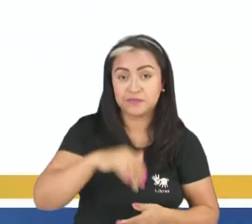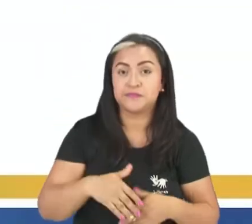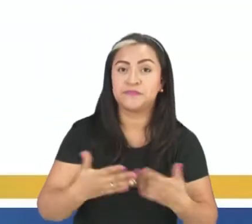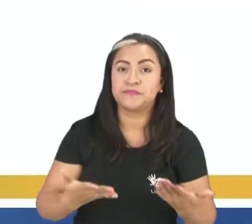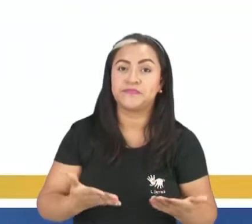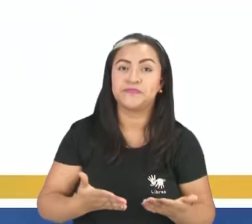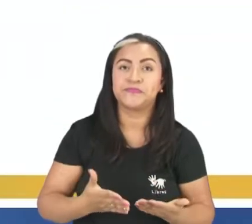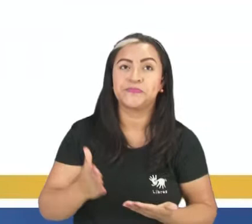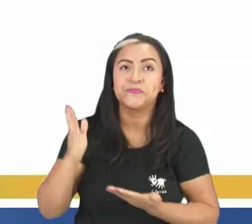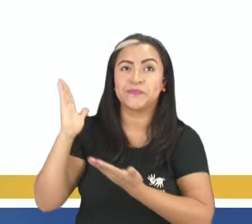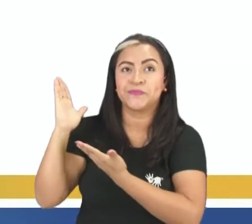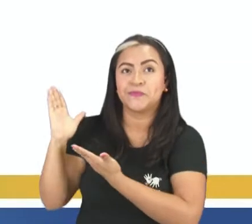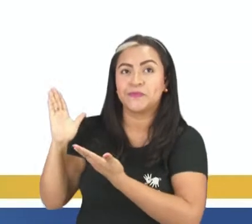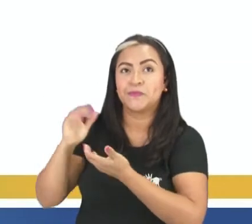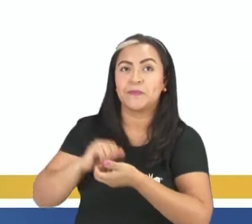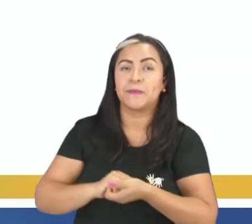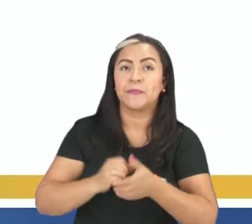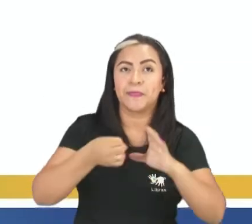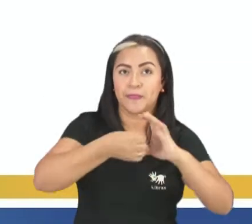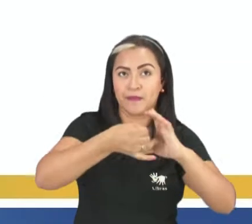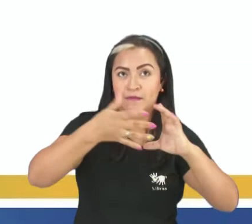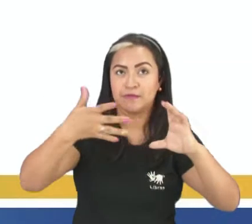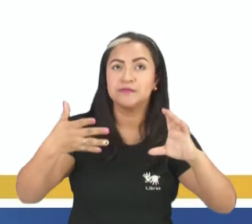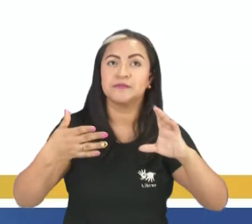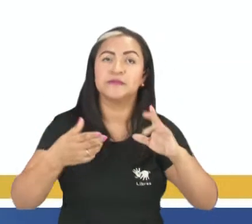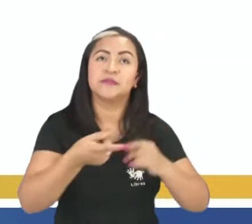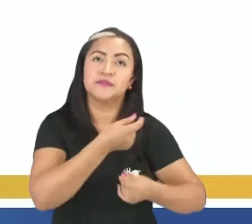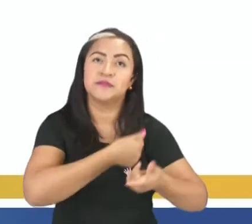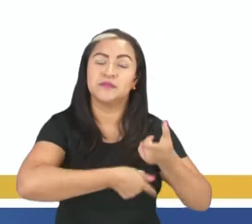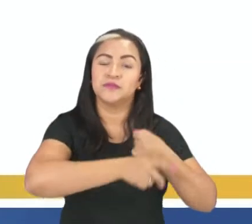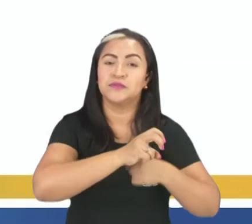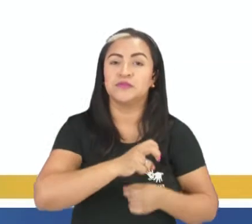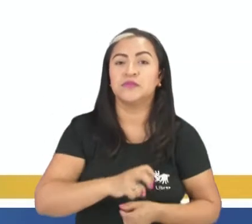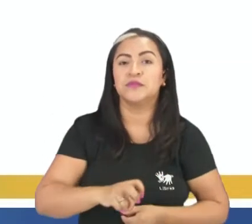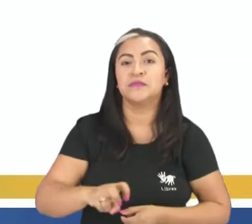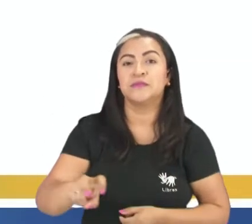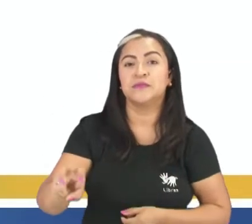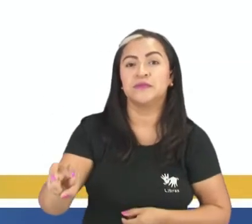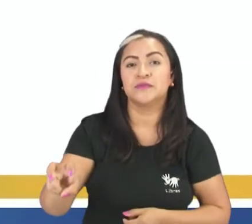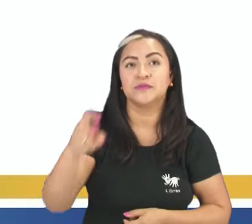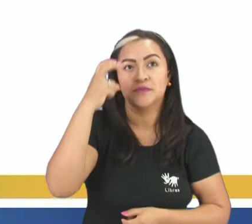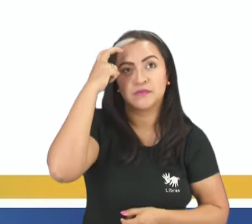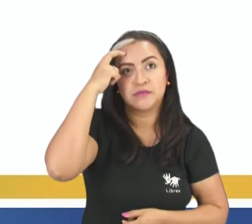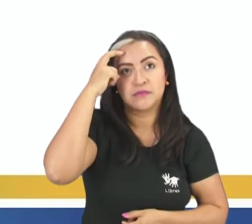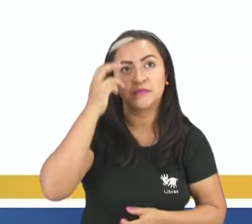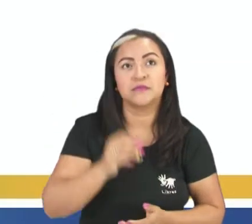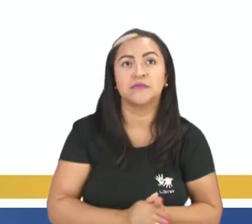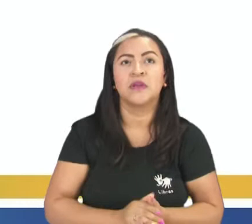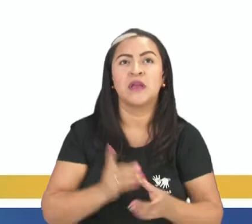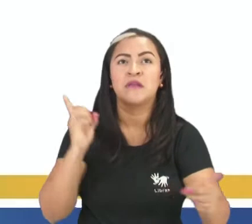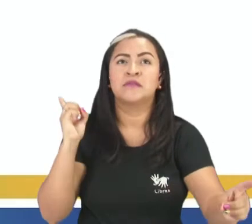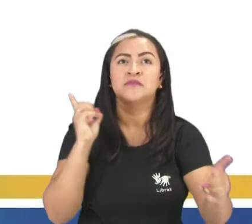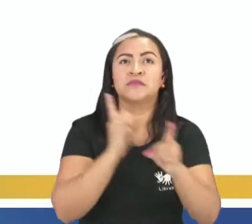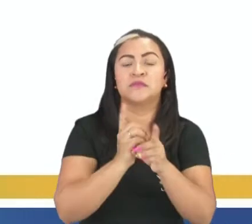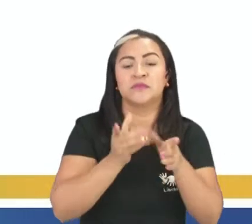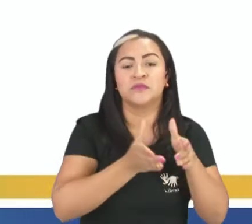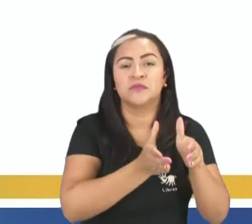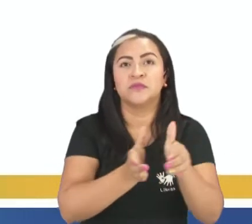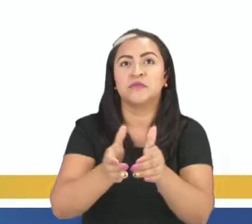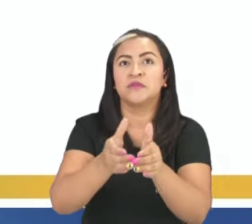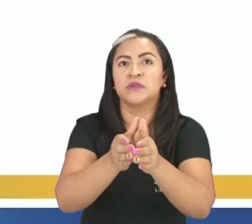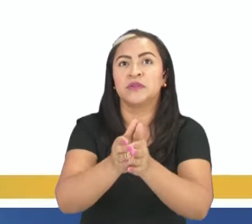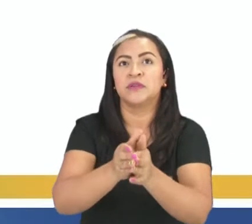temos aqui no classicismo os aspectos econômicos e culturais. Nós temos a descoberta do caminho marítimo para a Índia e